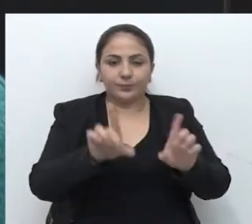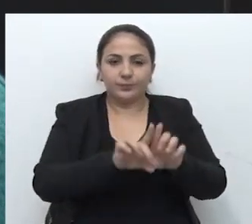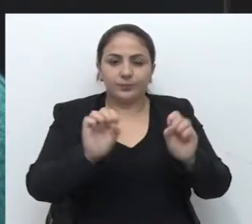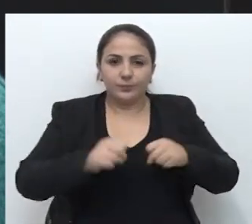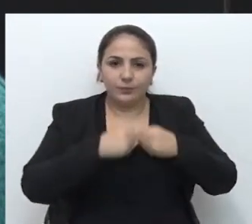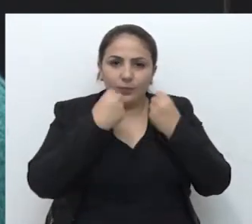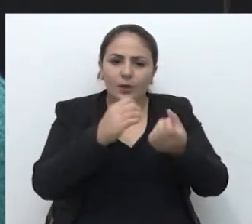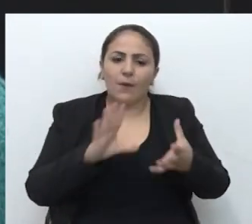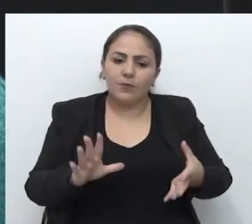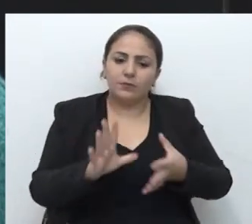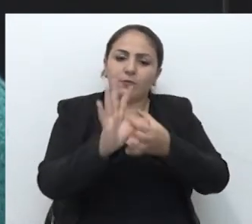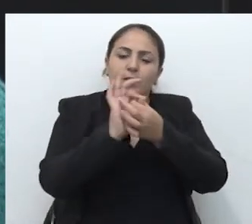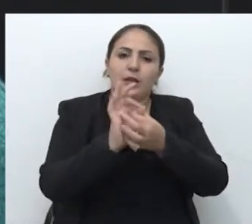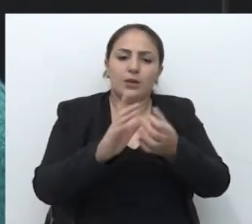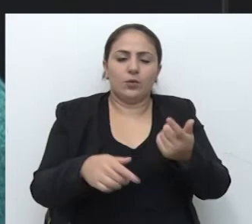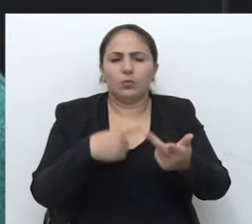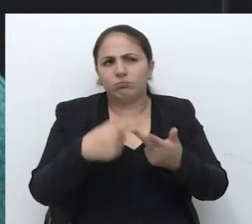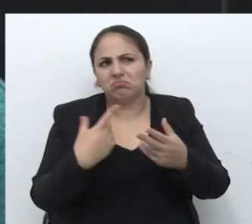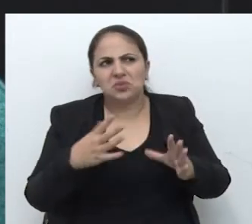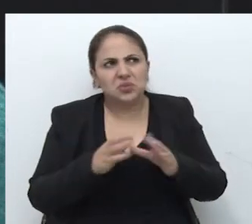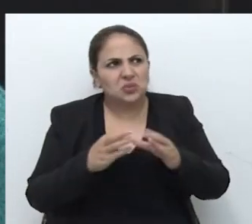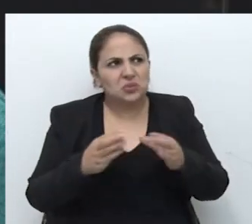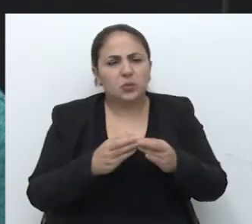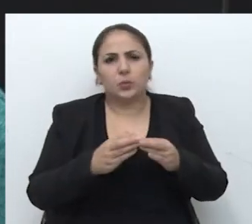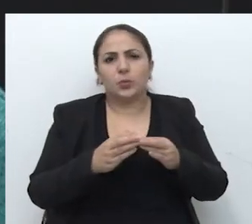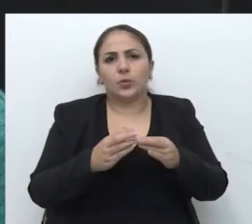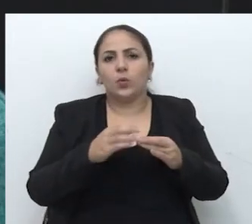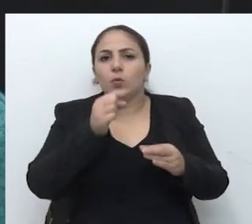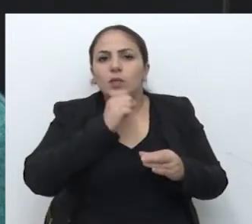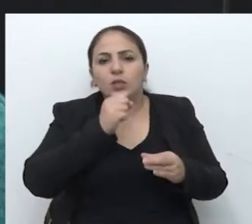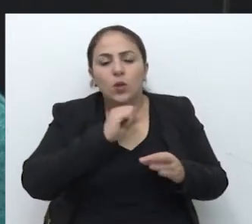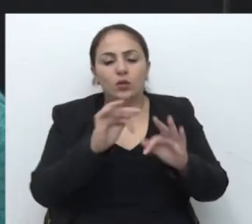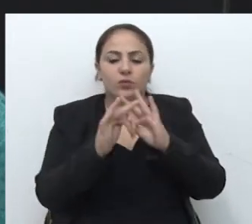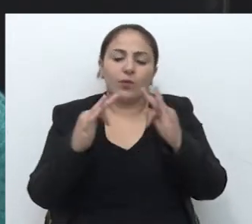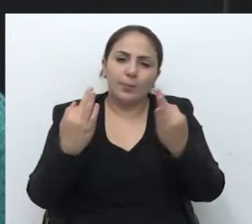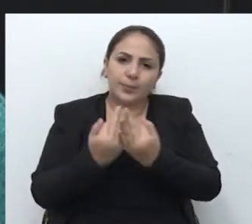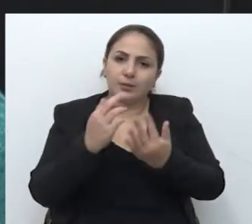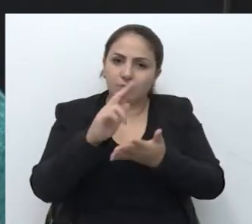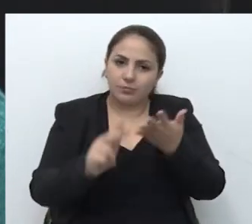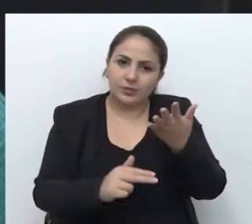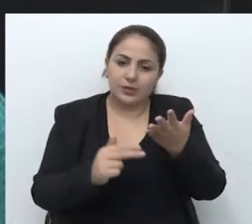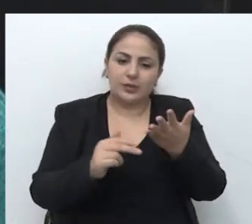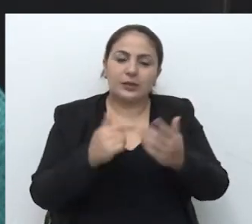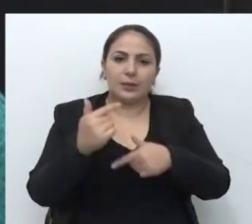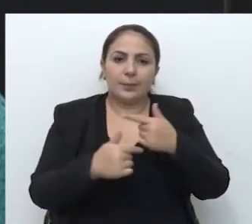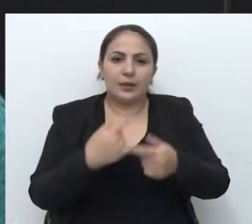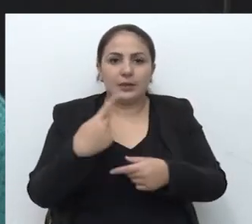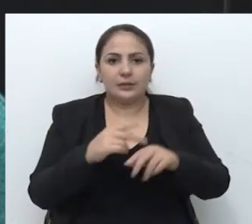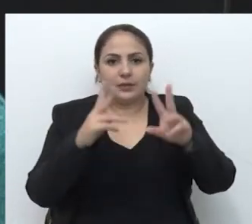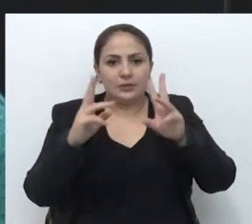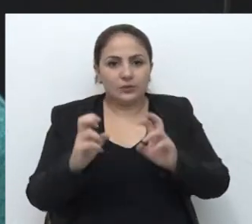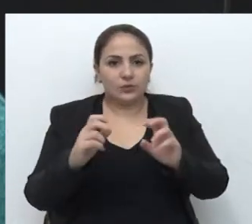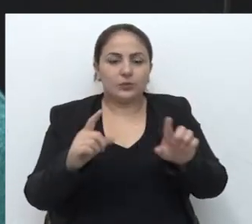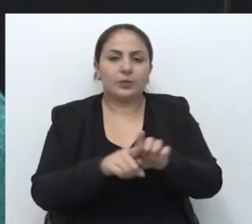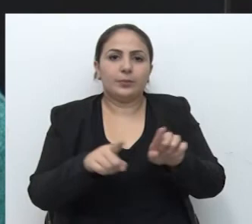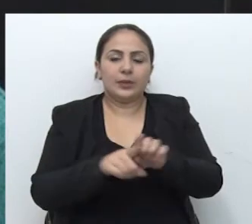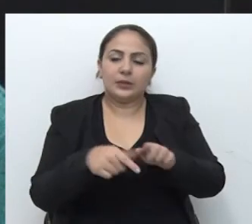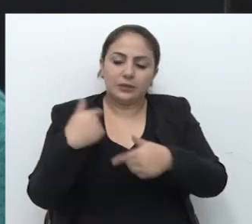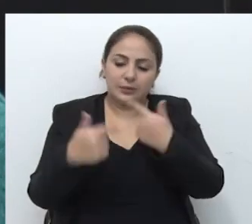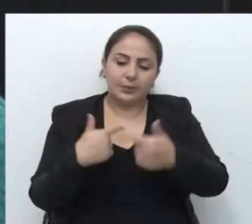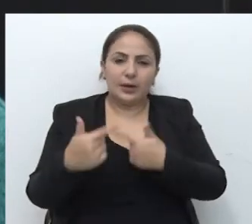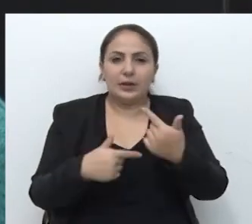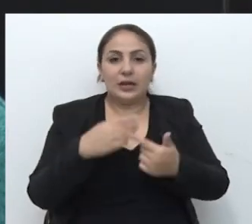do fortalecimento de vínculos, de grupos com idosos, com famílias, enfim, trabalha essas questões,